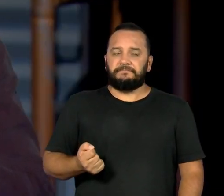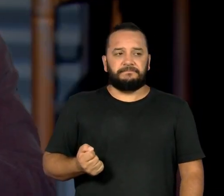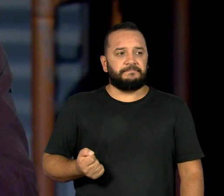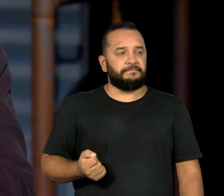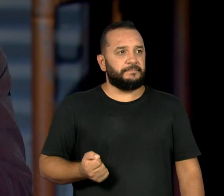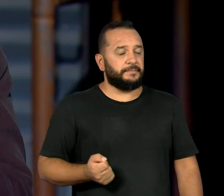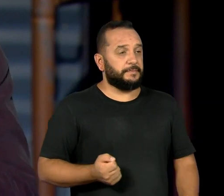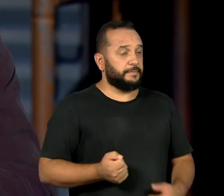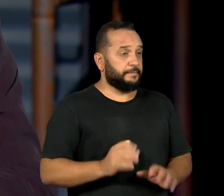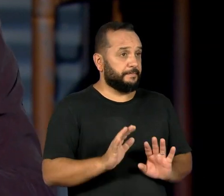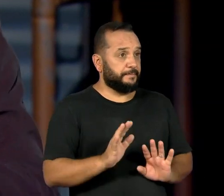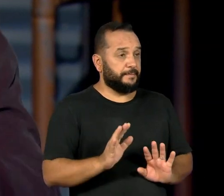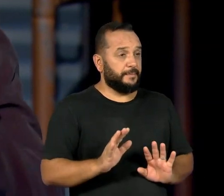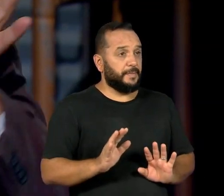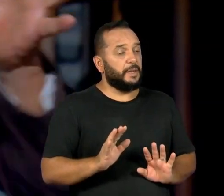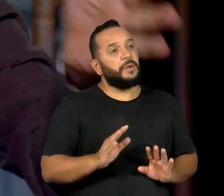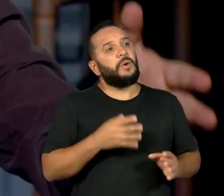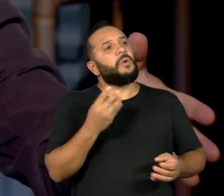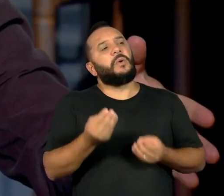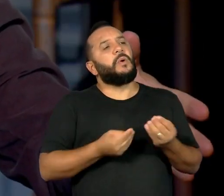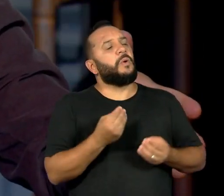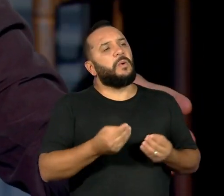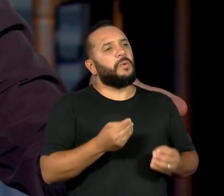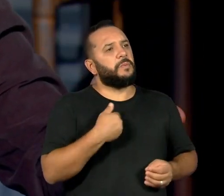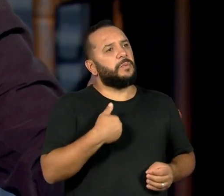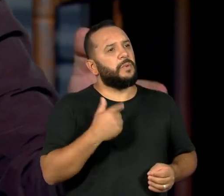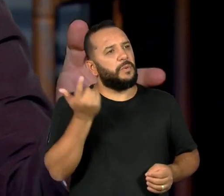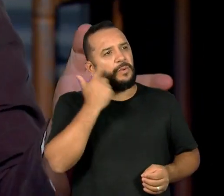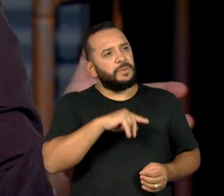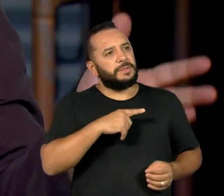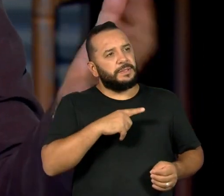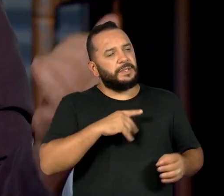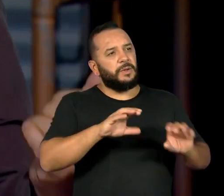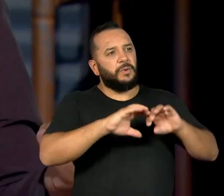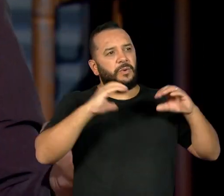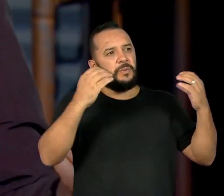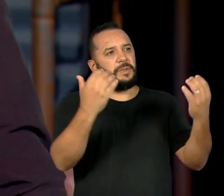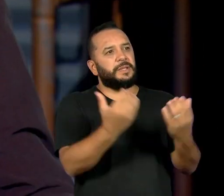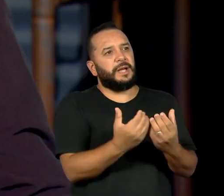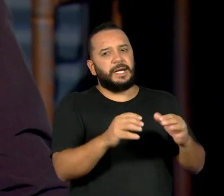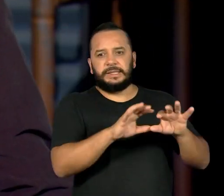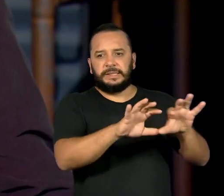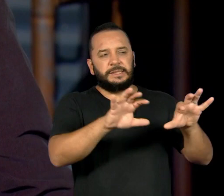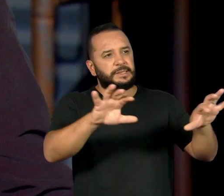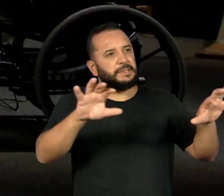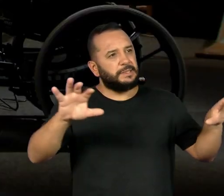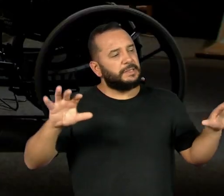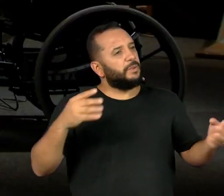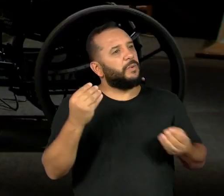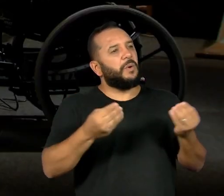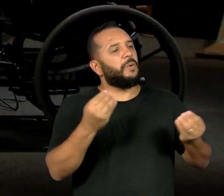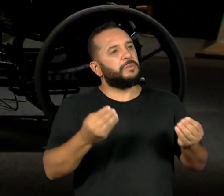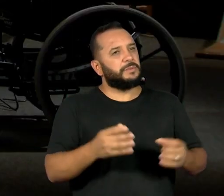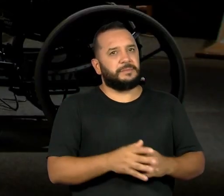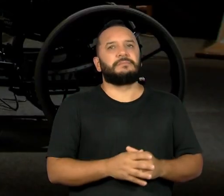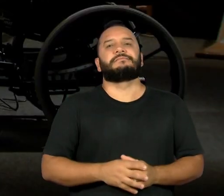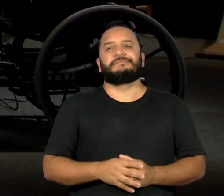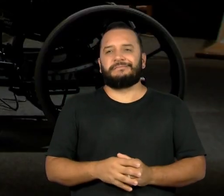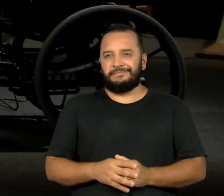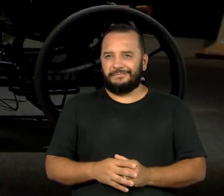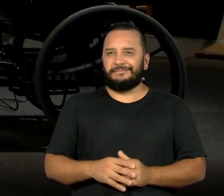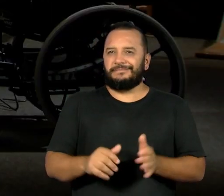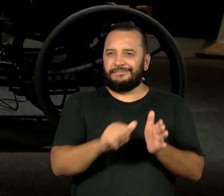esses seres conseguiram levar para essa comunidade onde eles foram inseridos? Eles começam